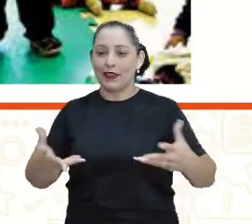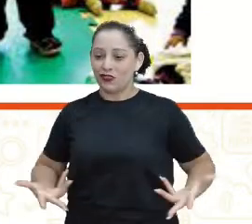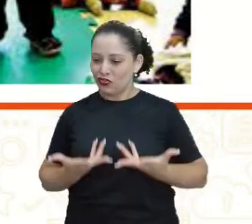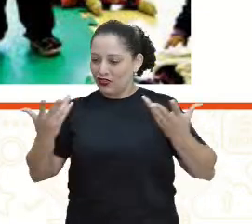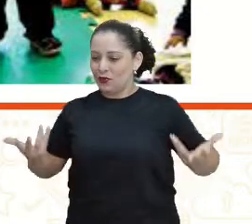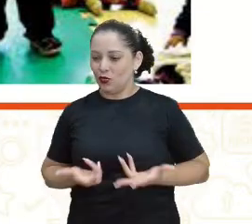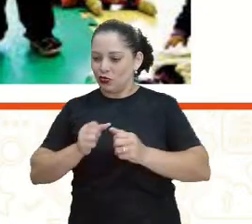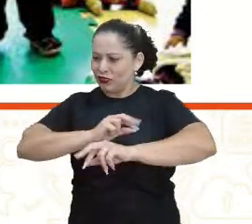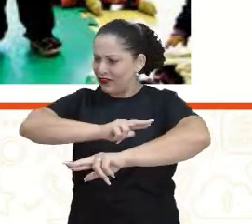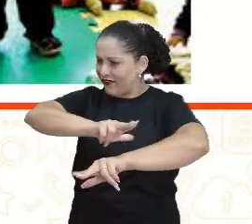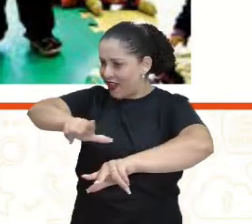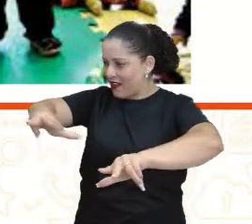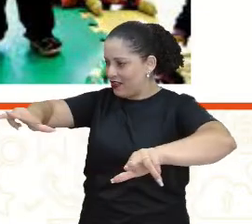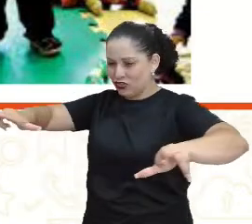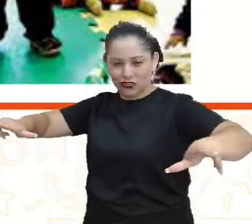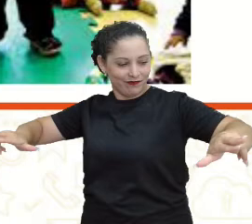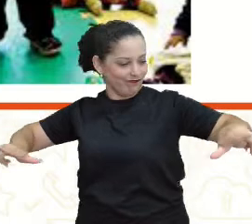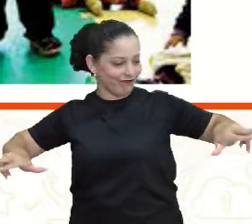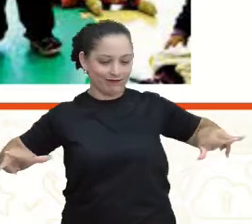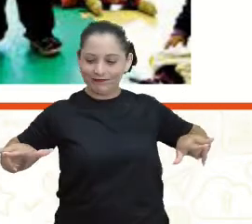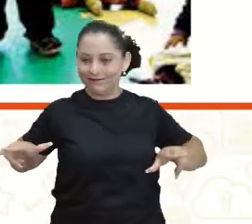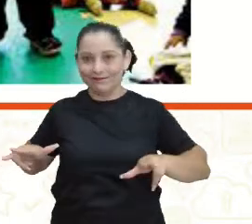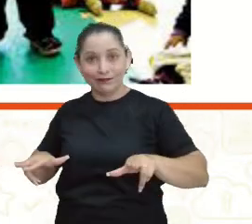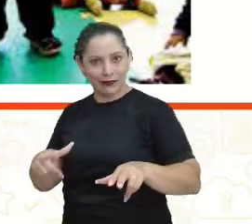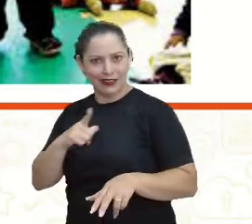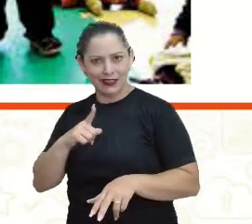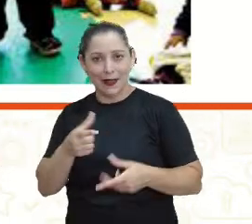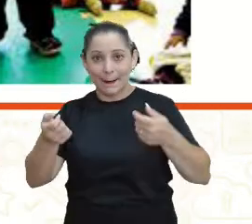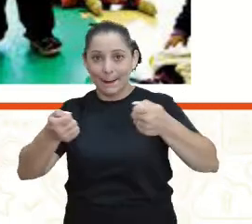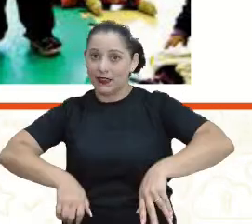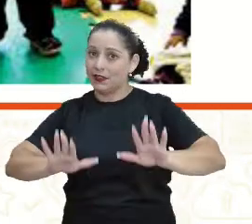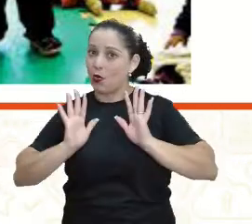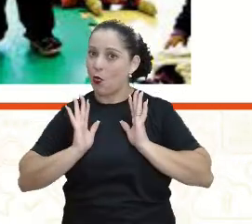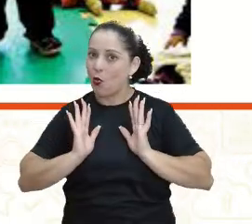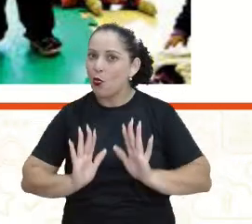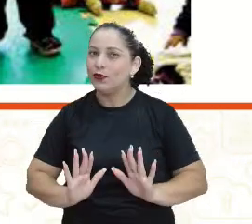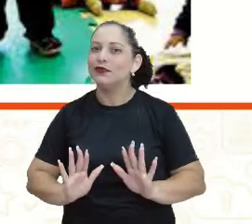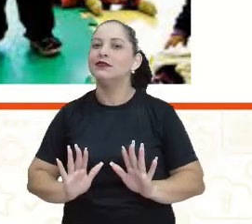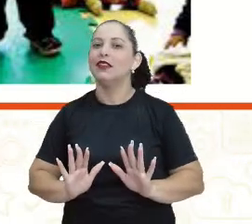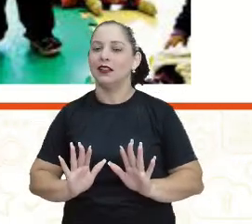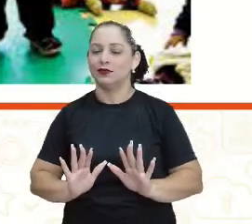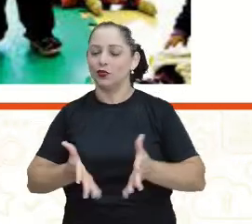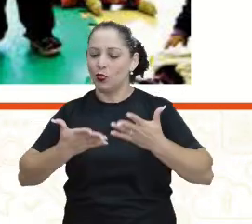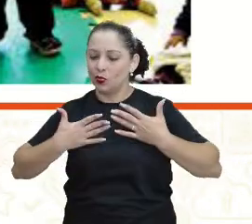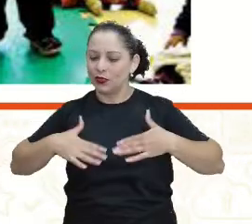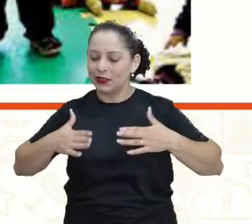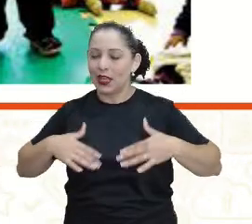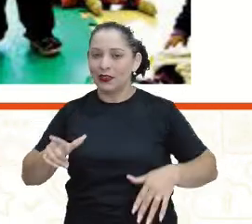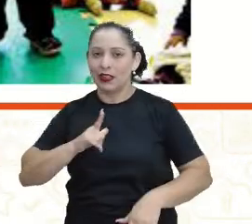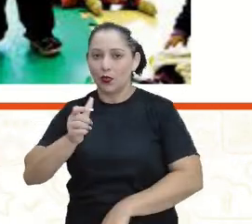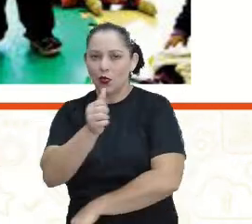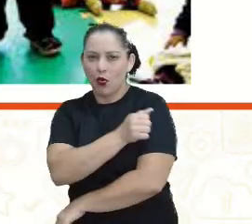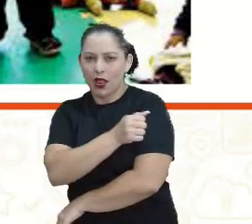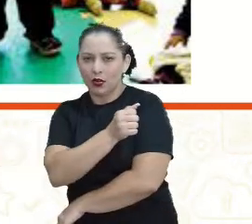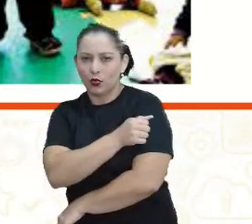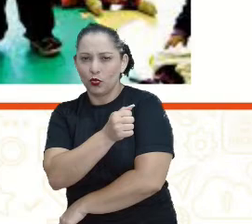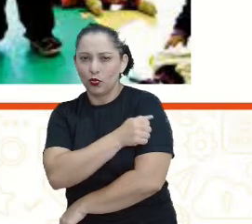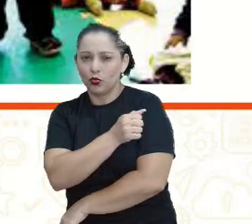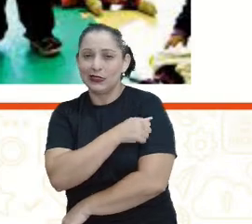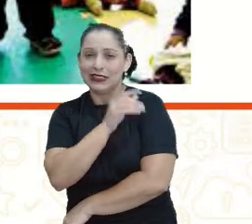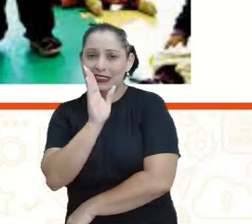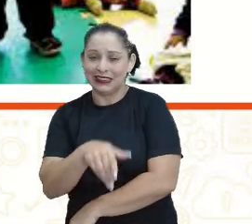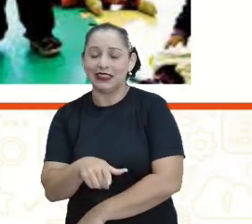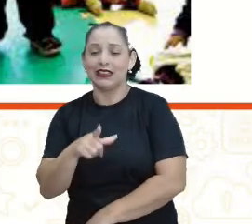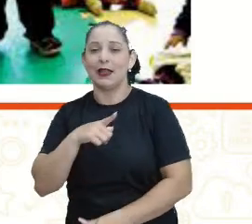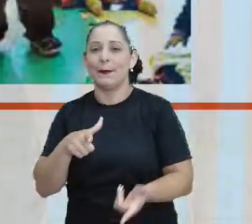estão expostos. Obviamente que a gente só precisa ter o cuidado se a gente tem um estudante que tem